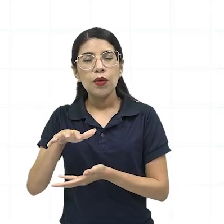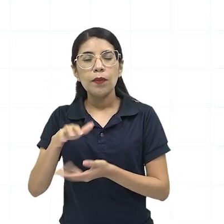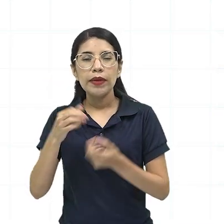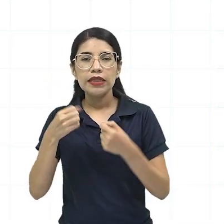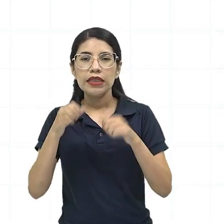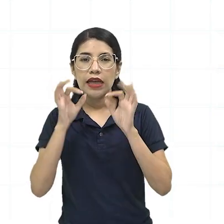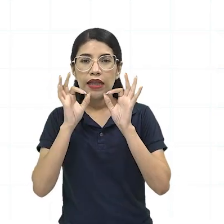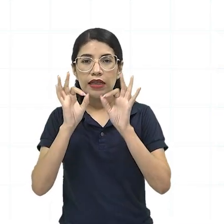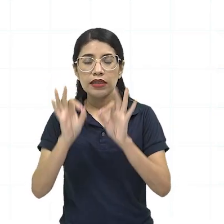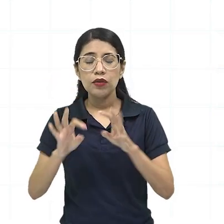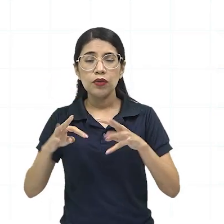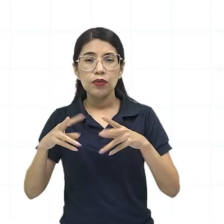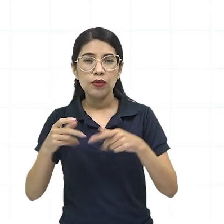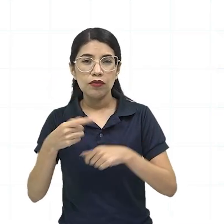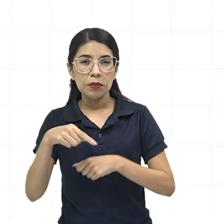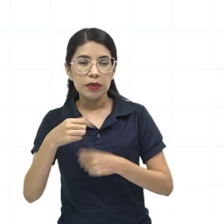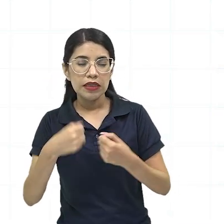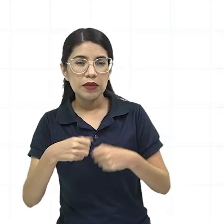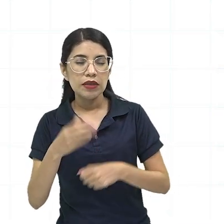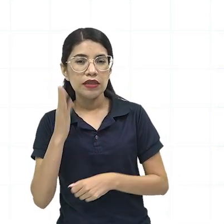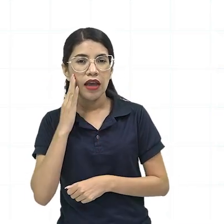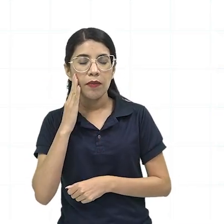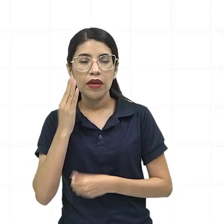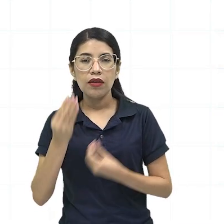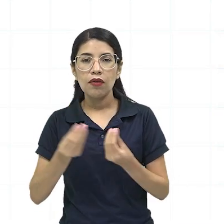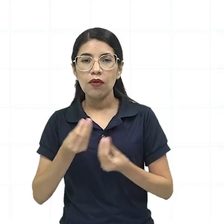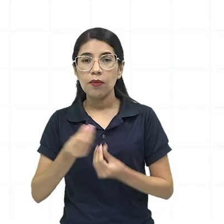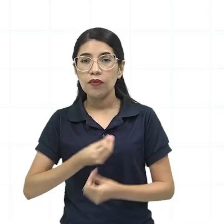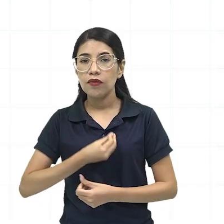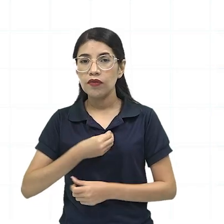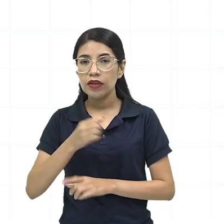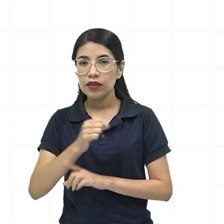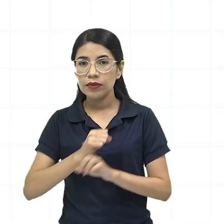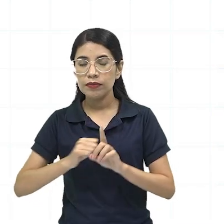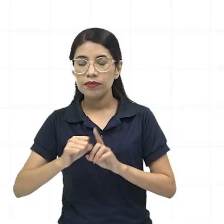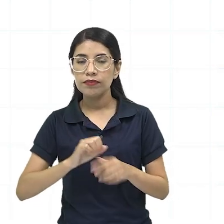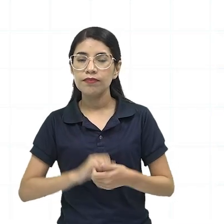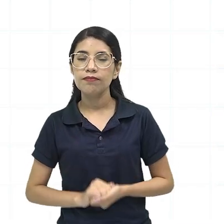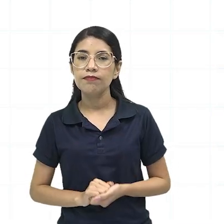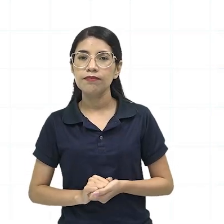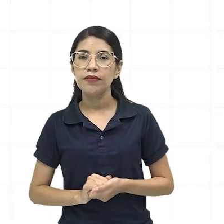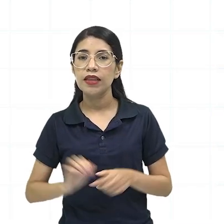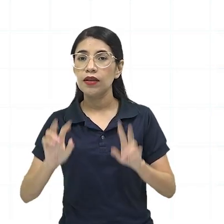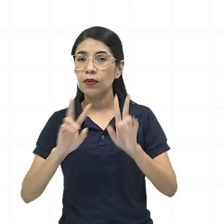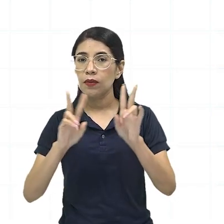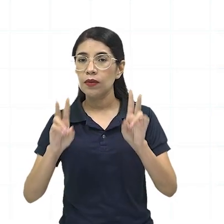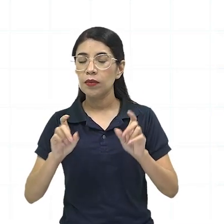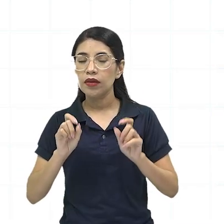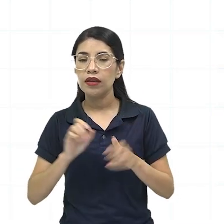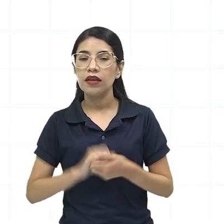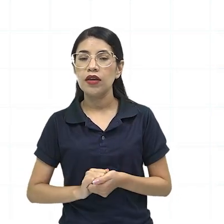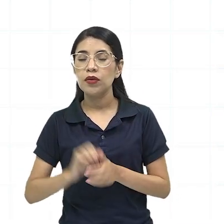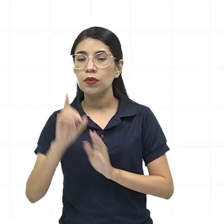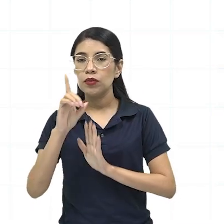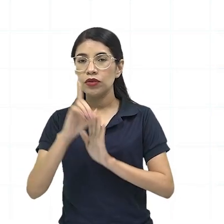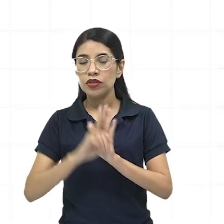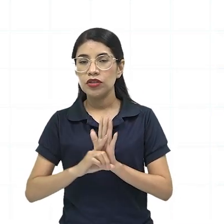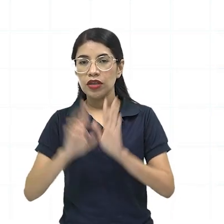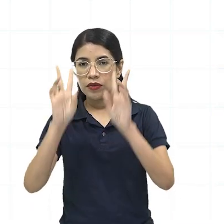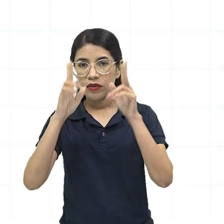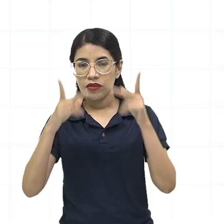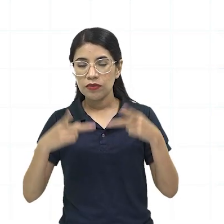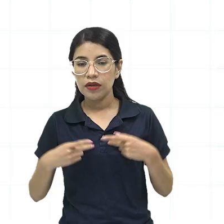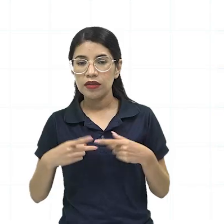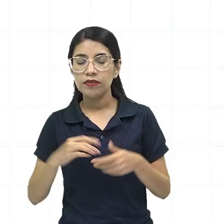que você precisa saber para viver em sociedade. Olha que chamada interessante, né? Direitos humanos, tudo o que você precisa saber para